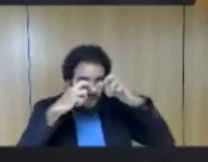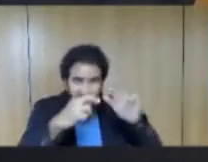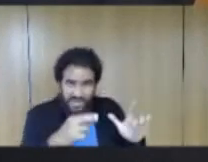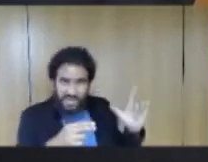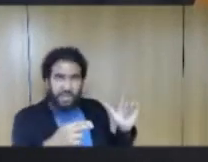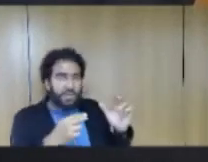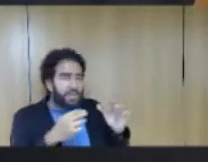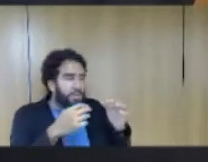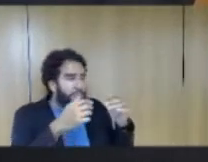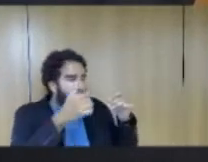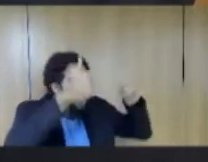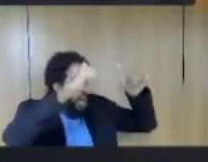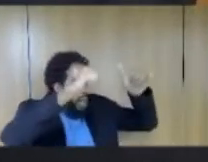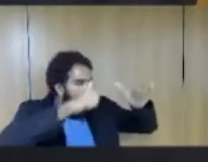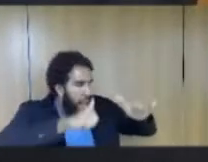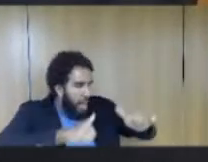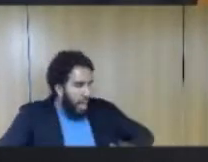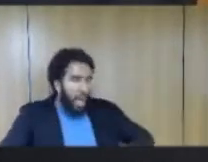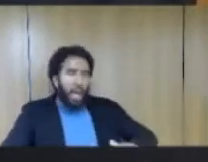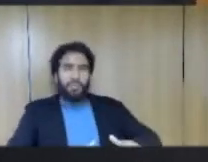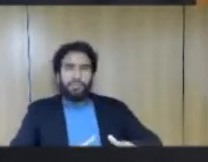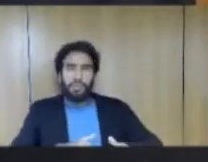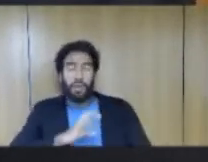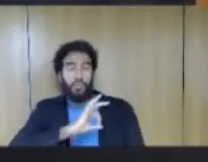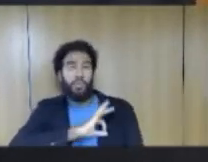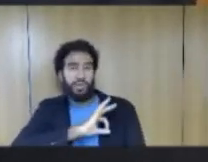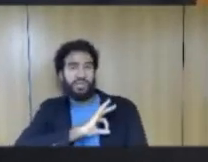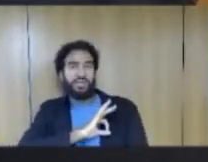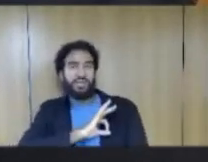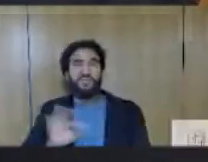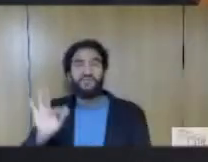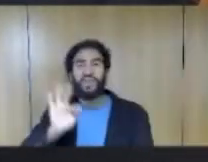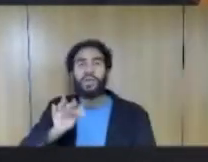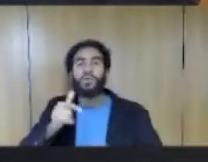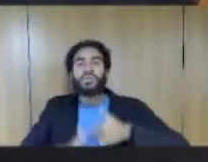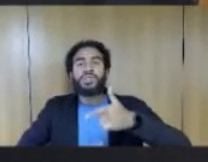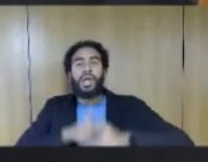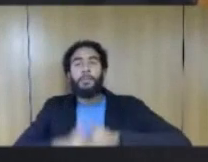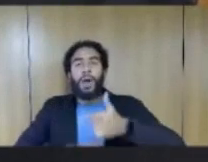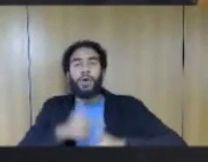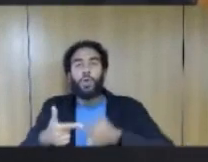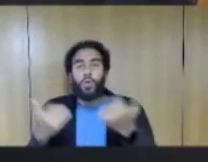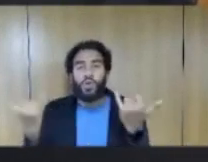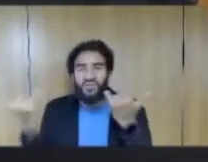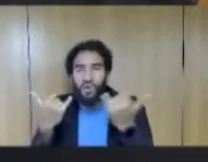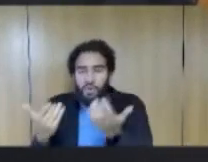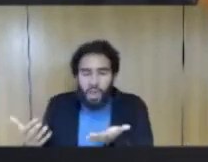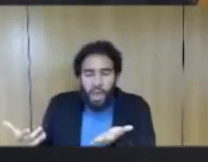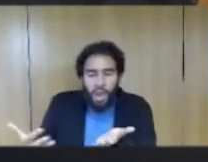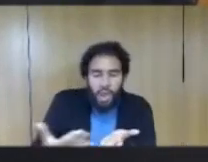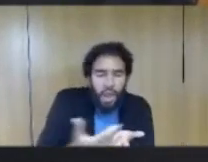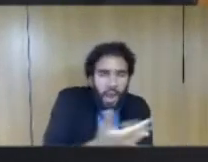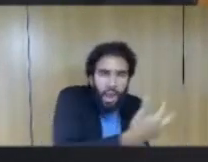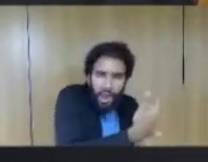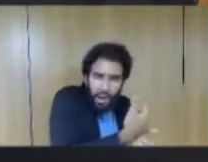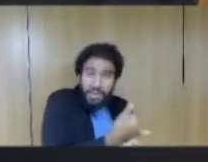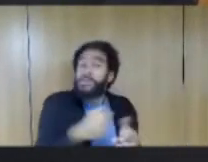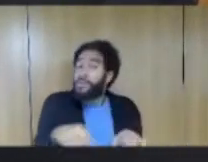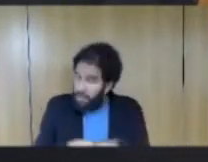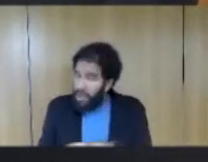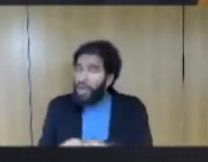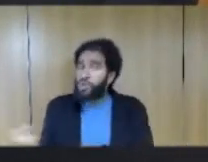feita então a polícia federal nesses meses trabalhou com as provas já acolhidas encolheu novas provas